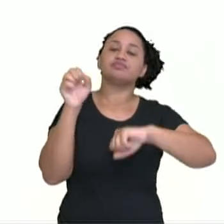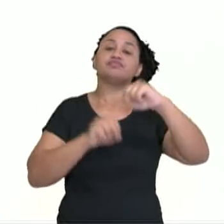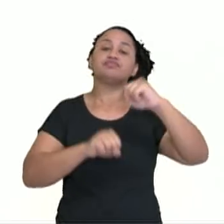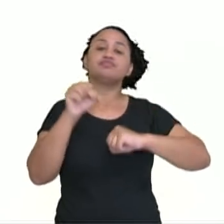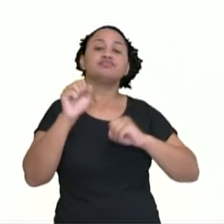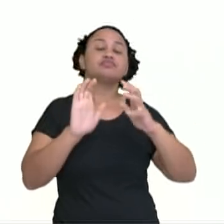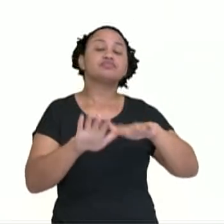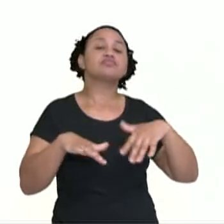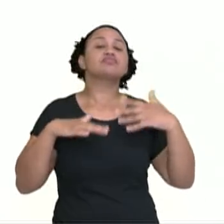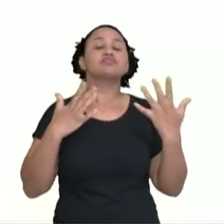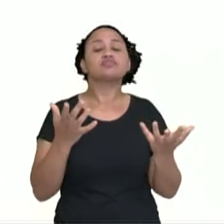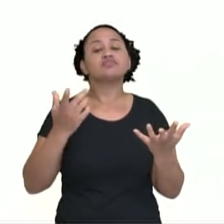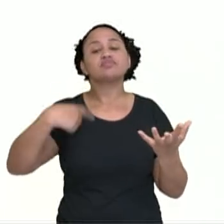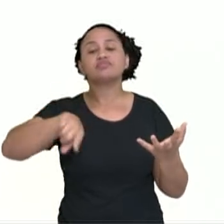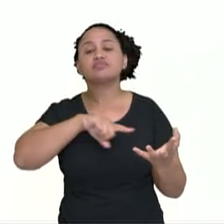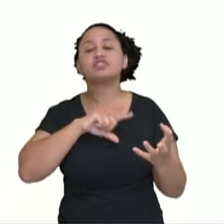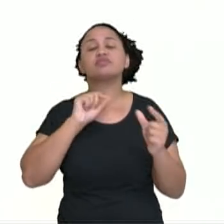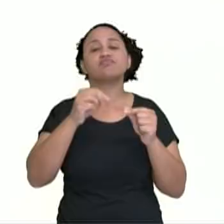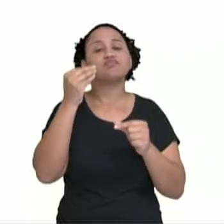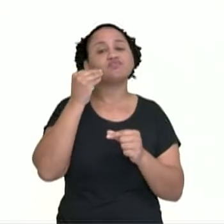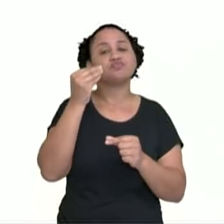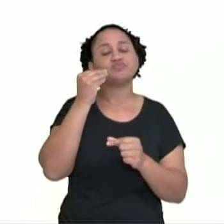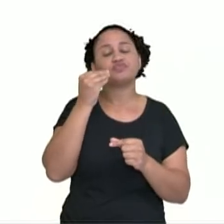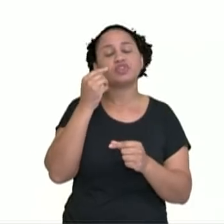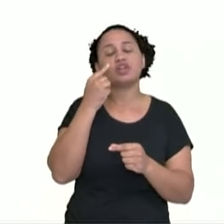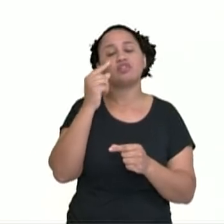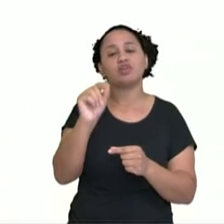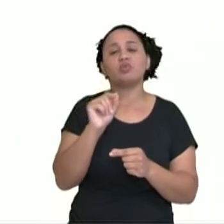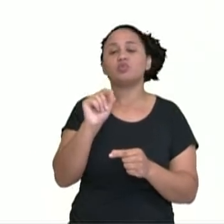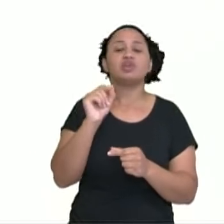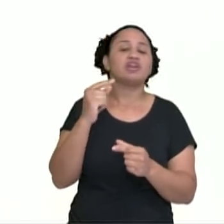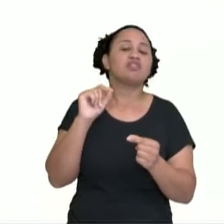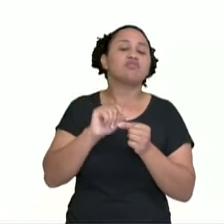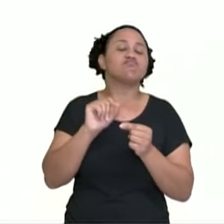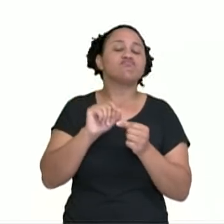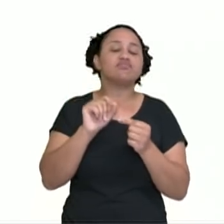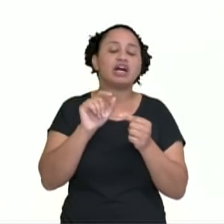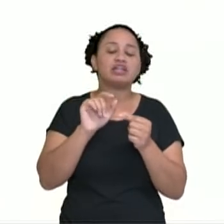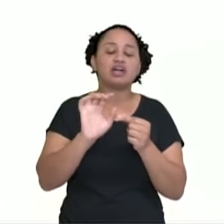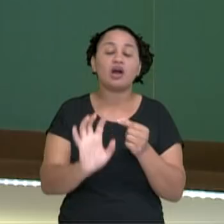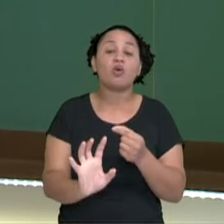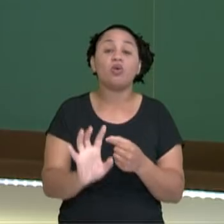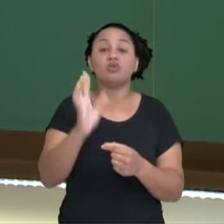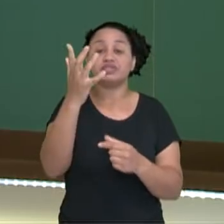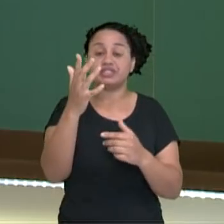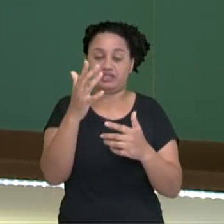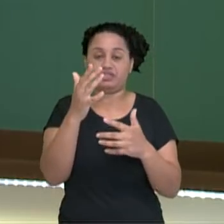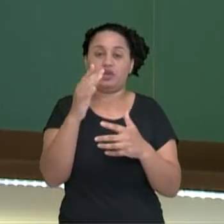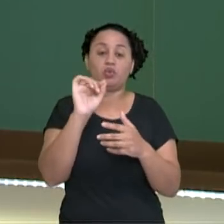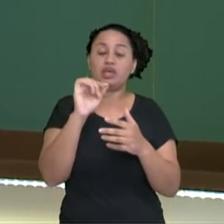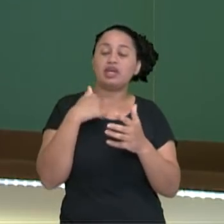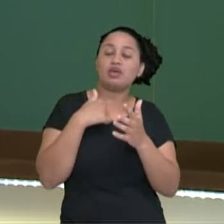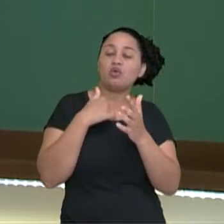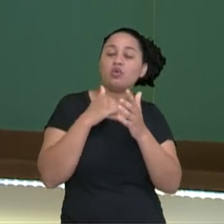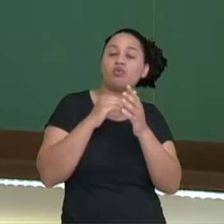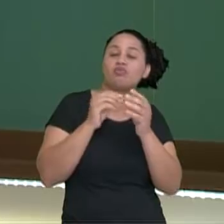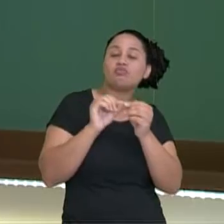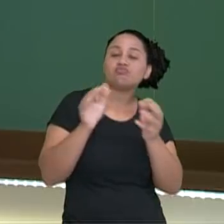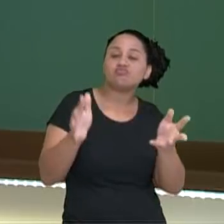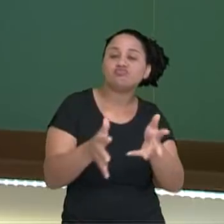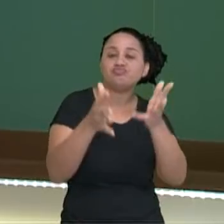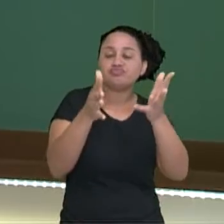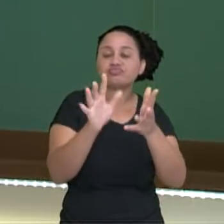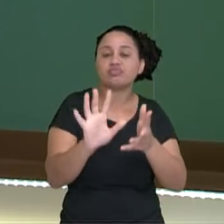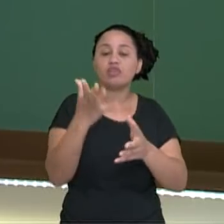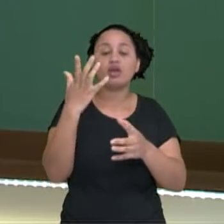para a gente tentar ver o que leva essa Revolução Industrial a acontecer, qual é a importância dela,